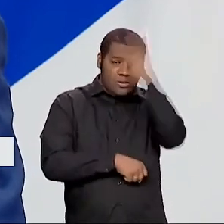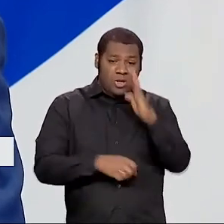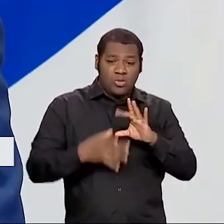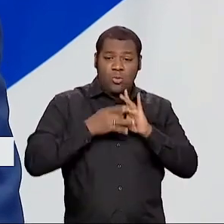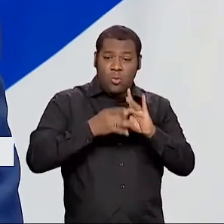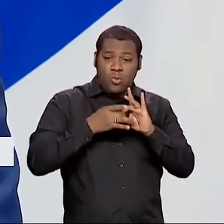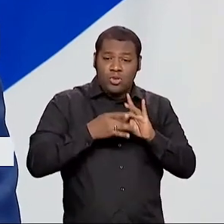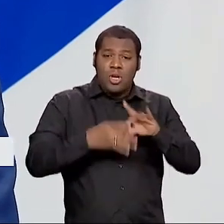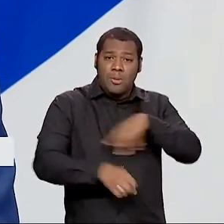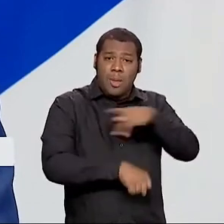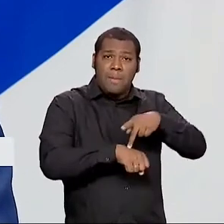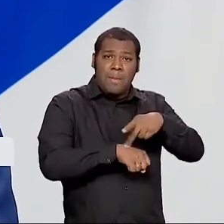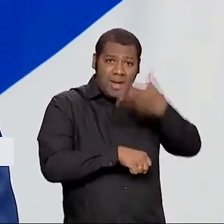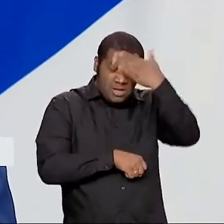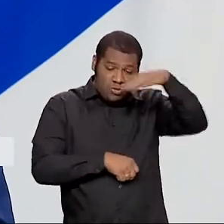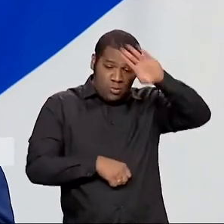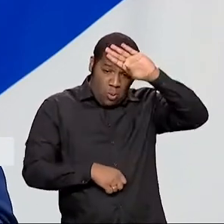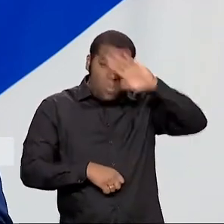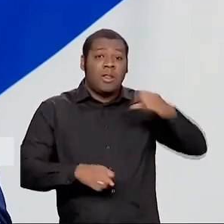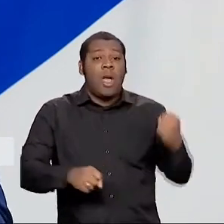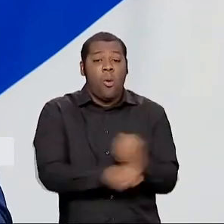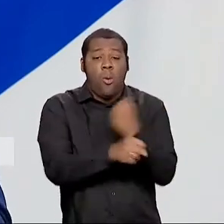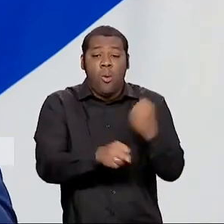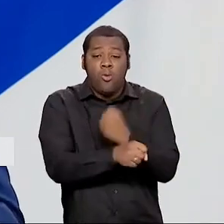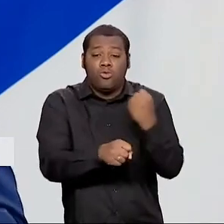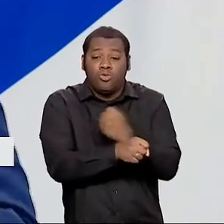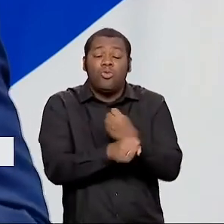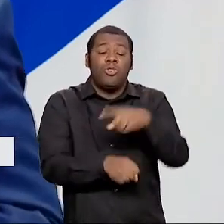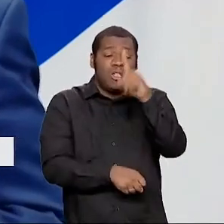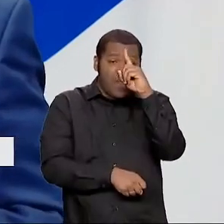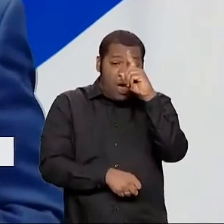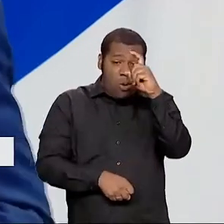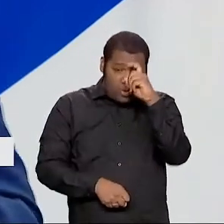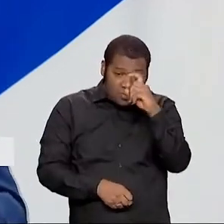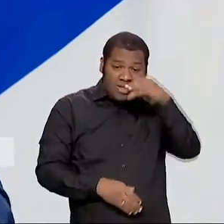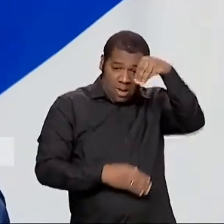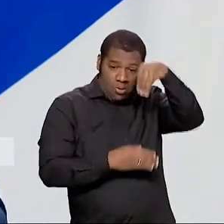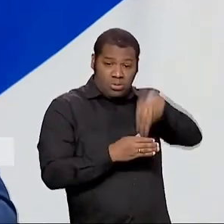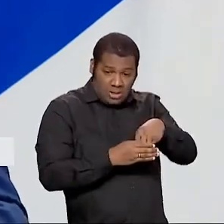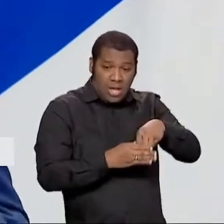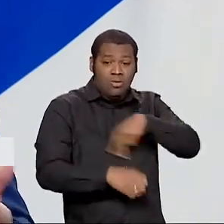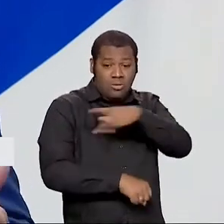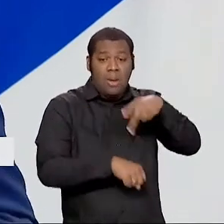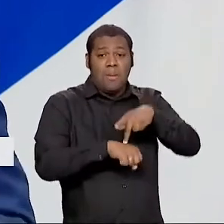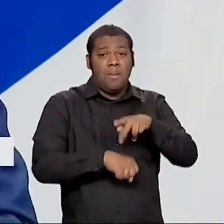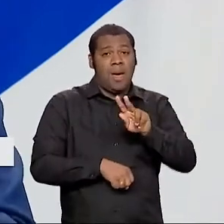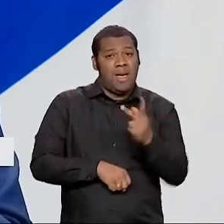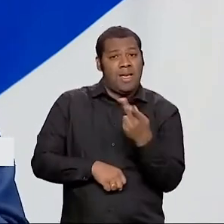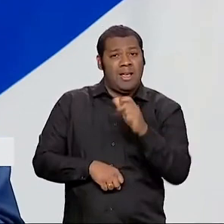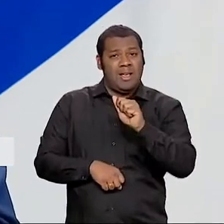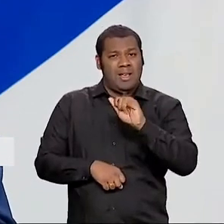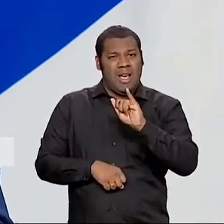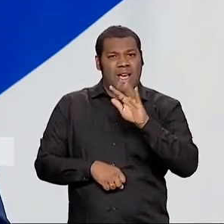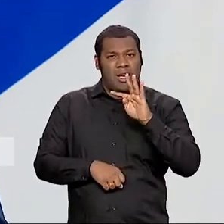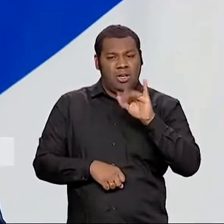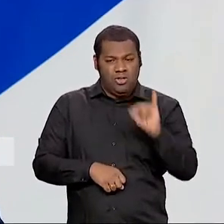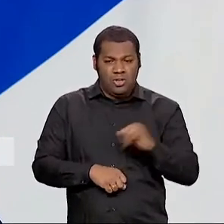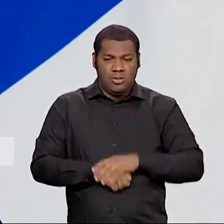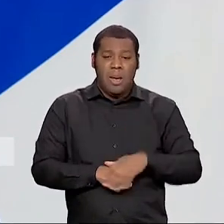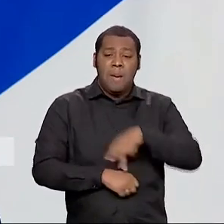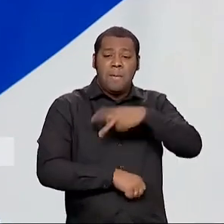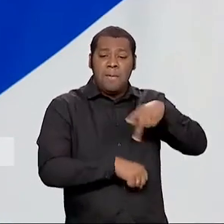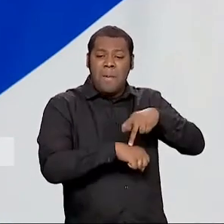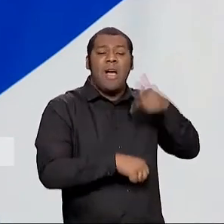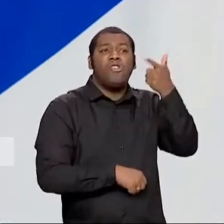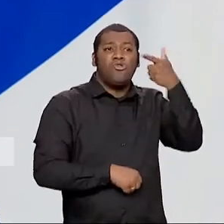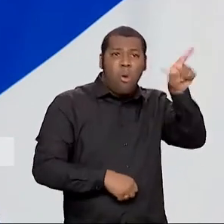grande UPA lá no Haiti, mas os restantes dos países que ficaram de dar contribuição não deram, e sem